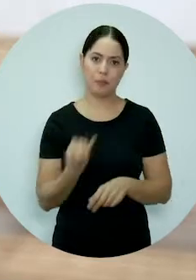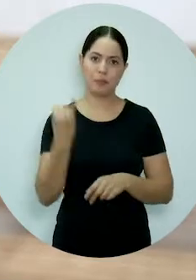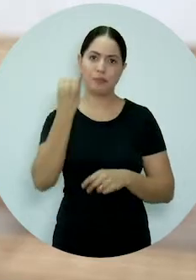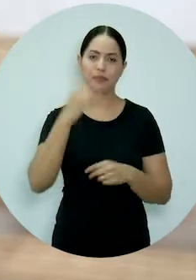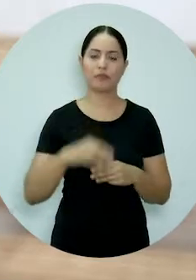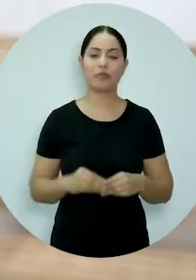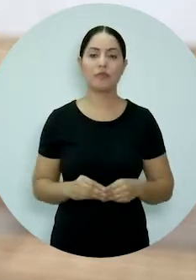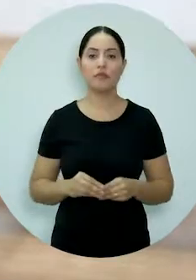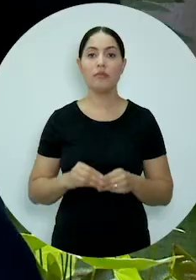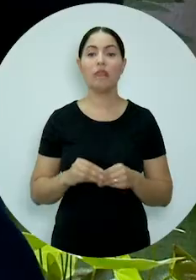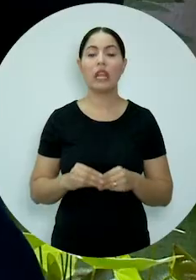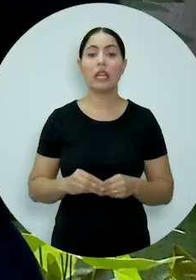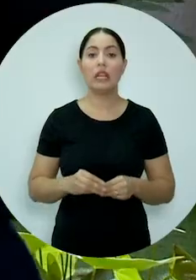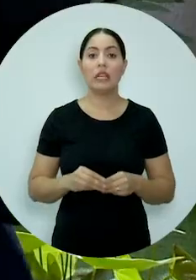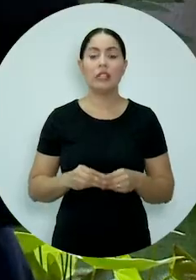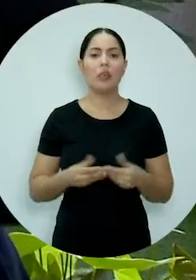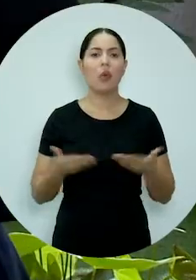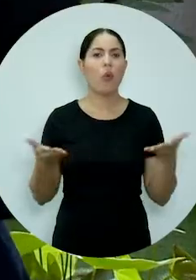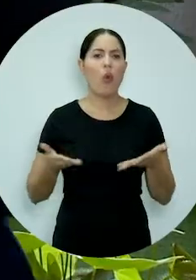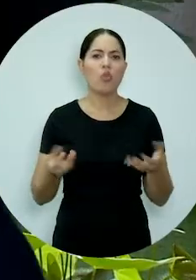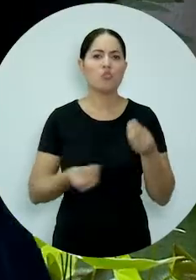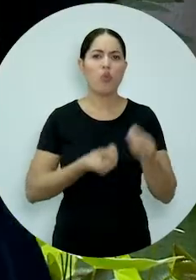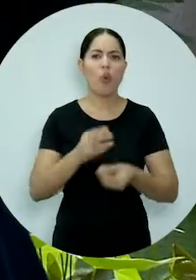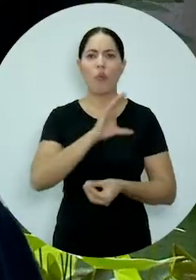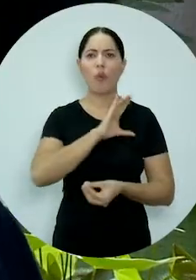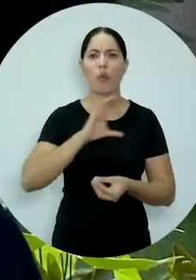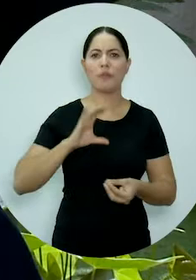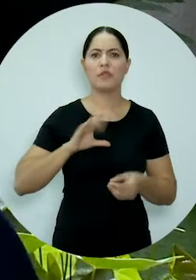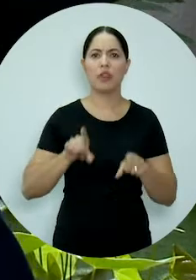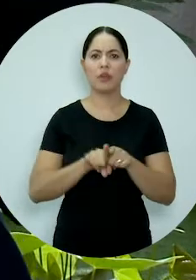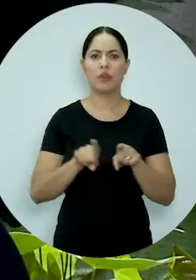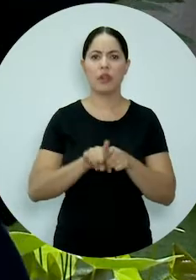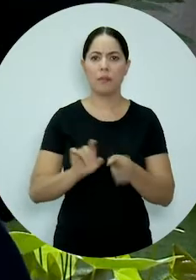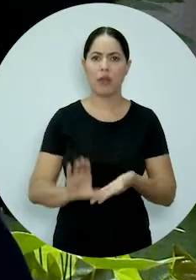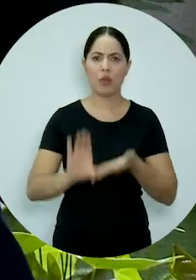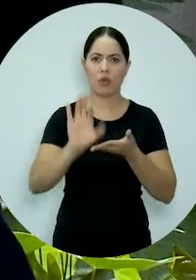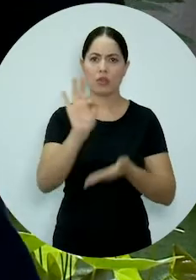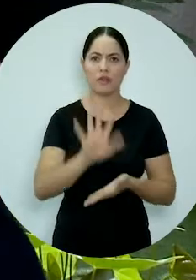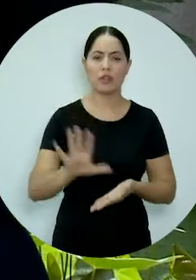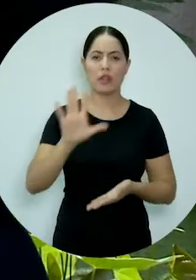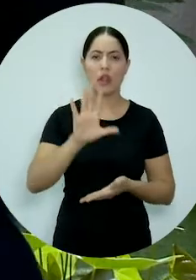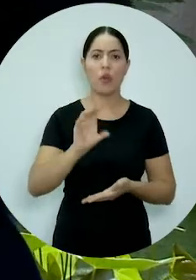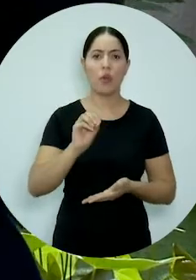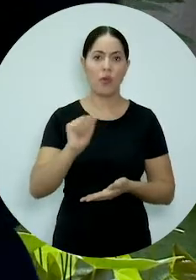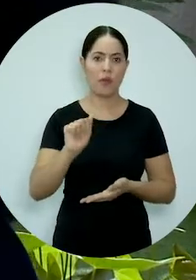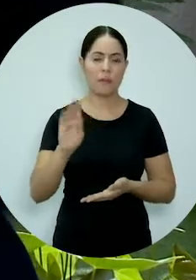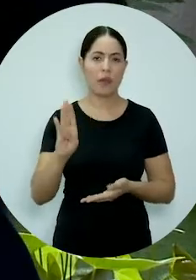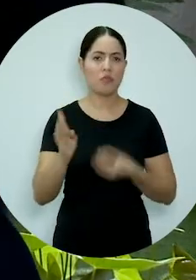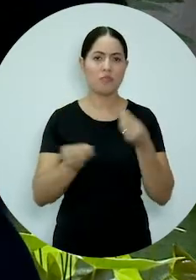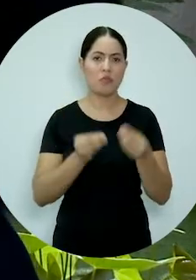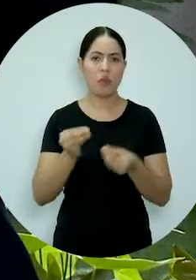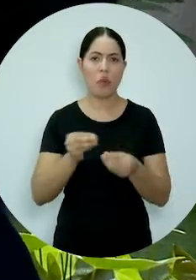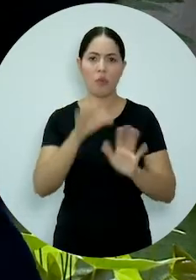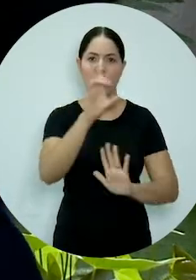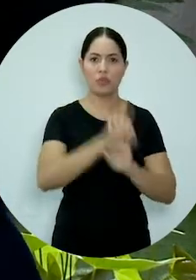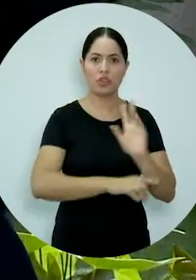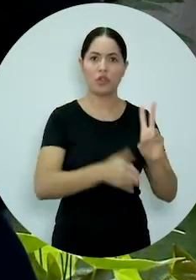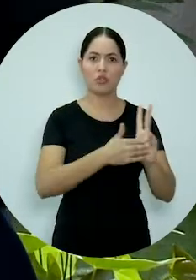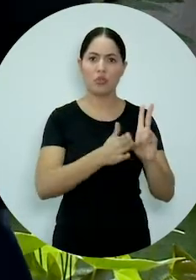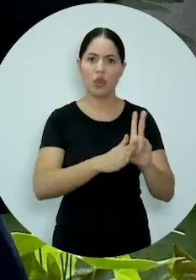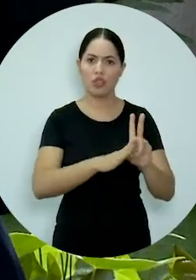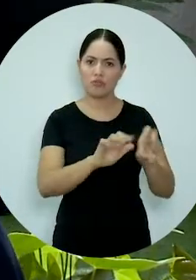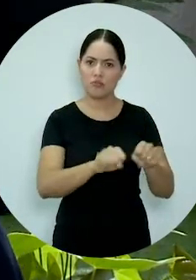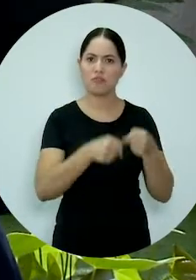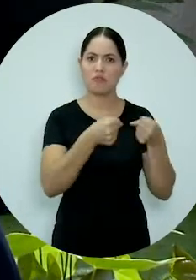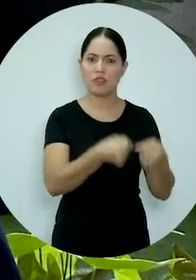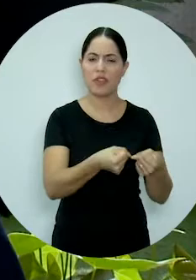tema requer. E hoje, como que a Comissão e também o Conselho Federal da Ordem trabalham juntos para manter esses direitos